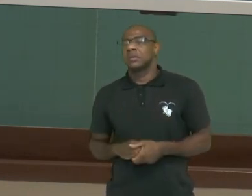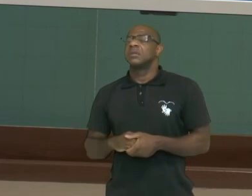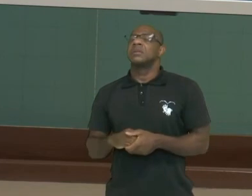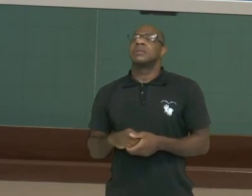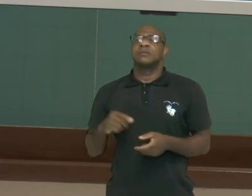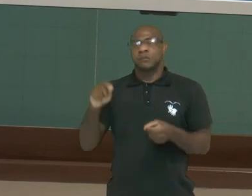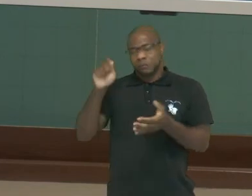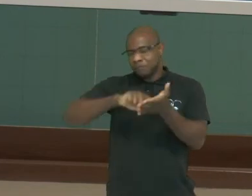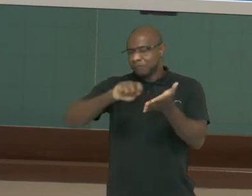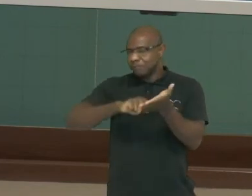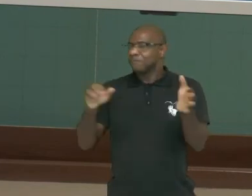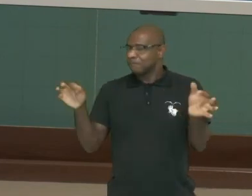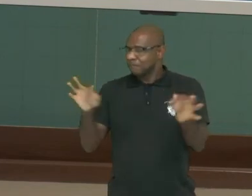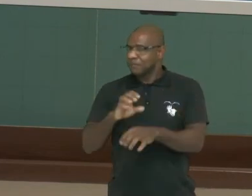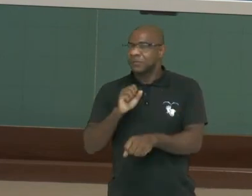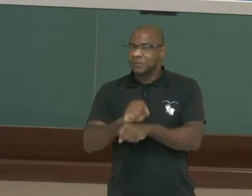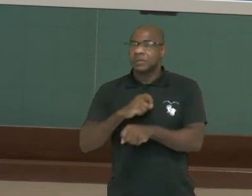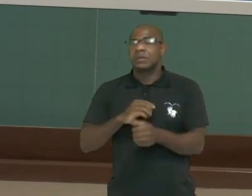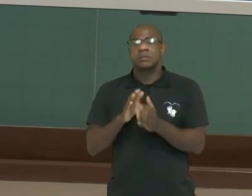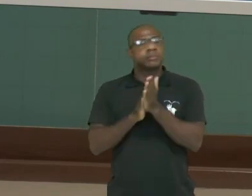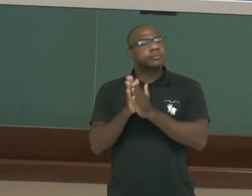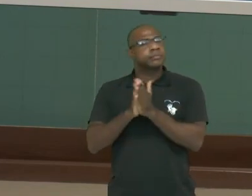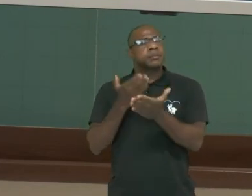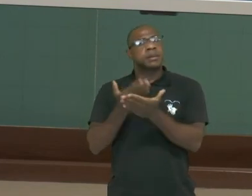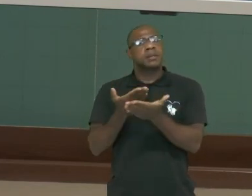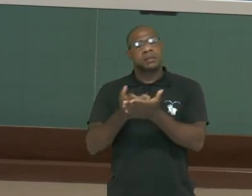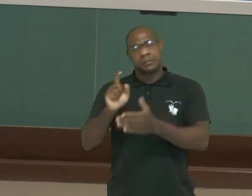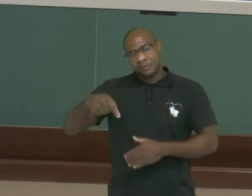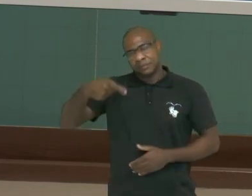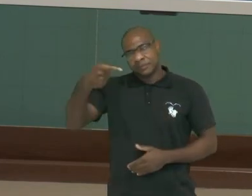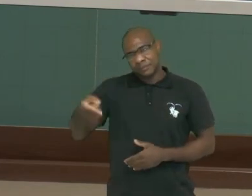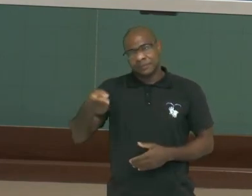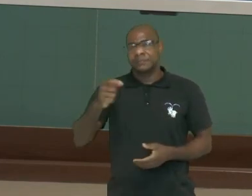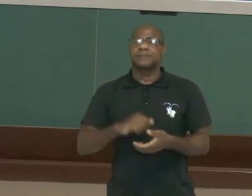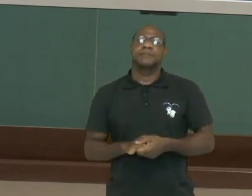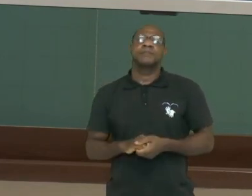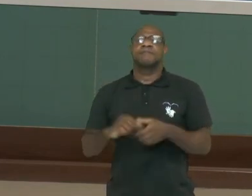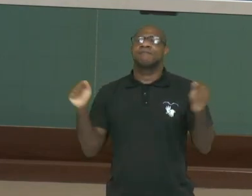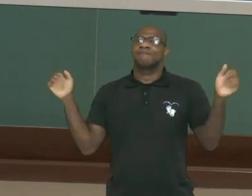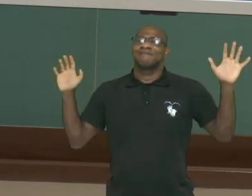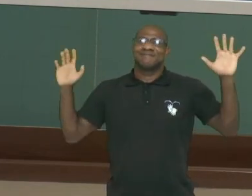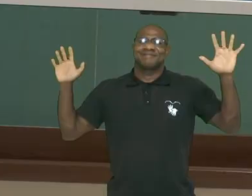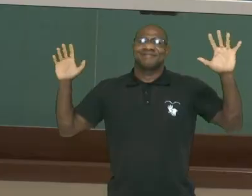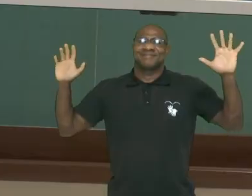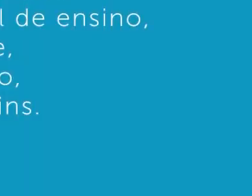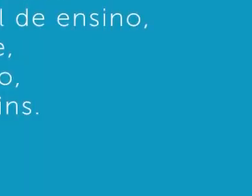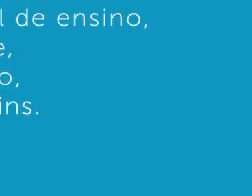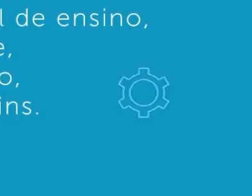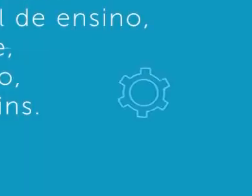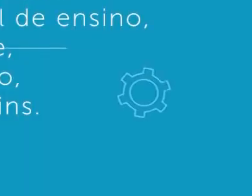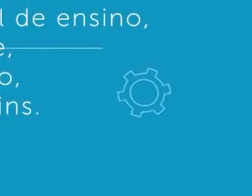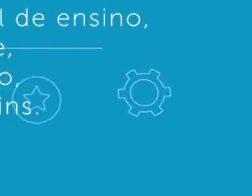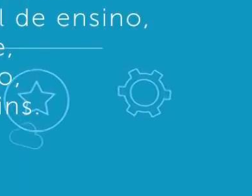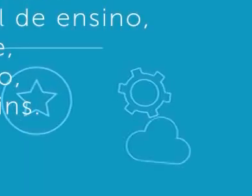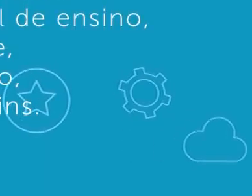muitas anotações e eu já estou aqui ansiosa para o nosso próximo encontro. Fique bem e até breve!